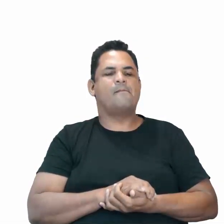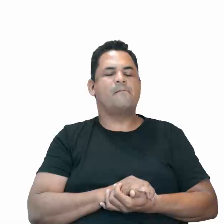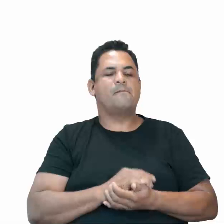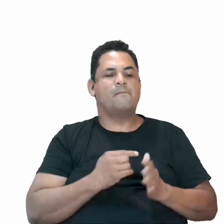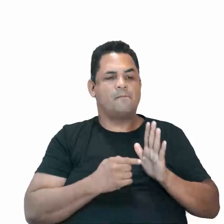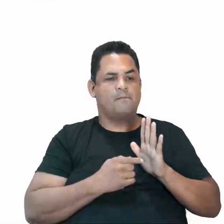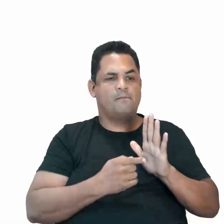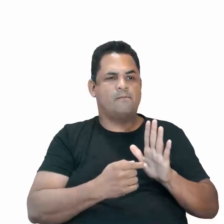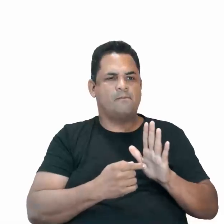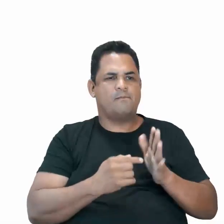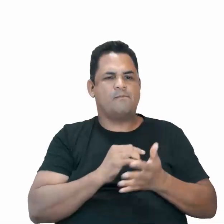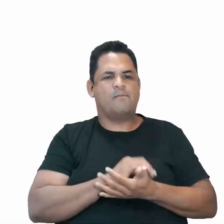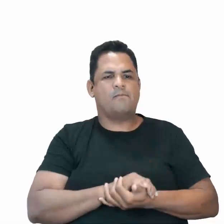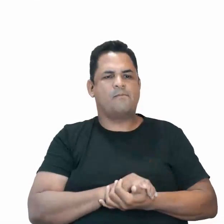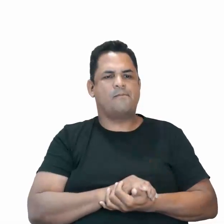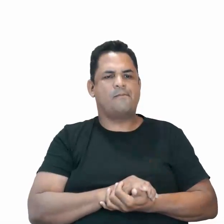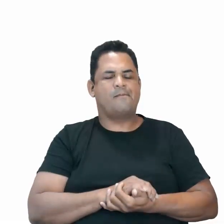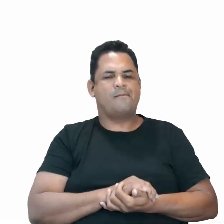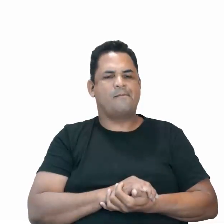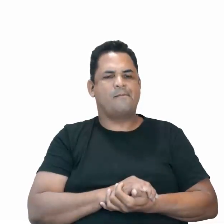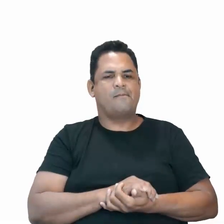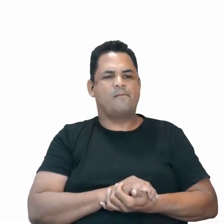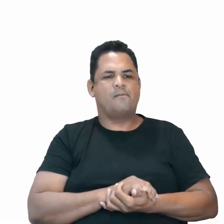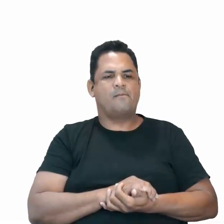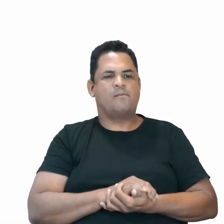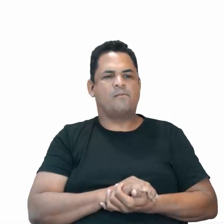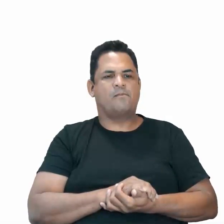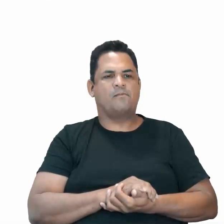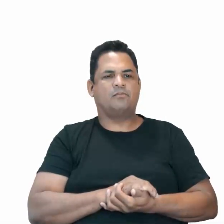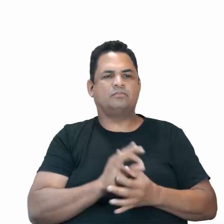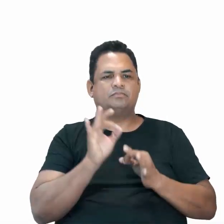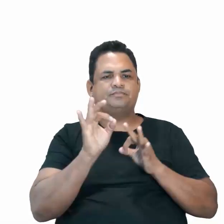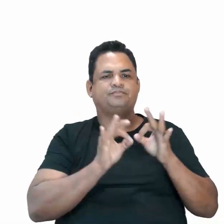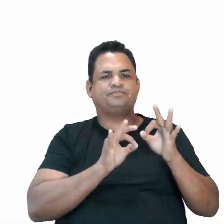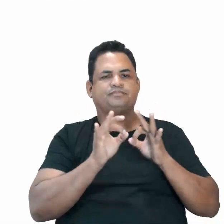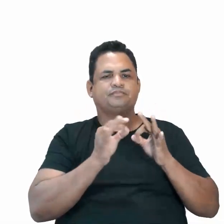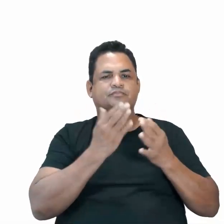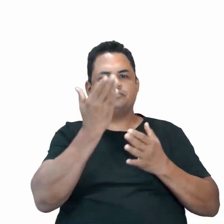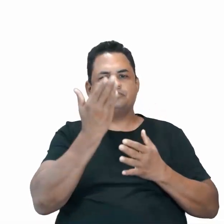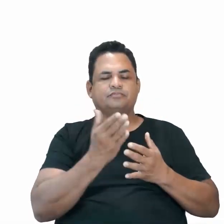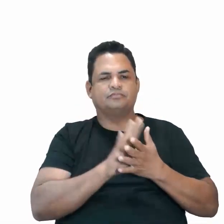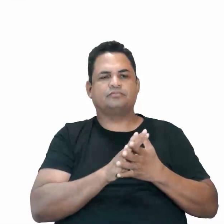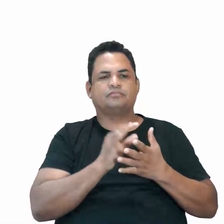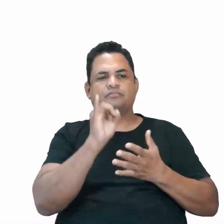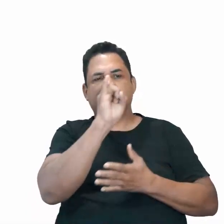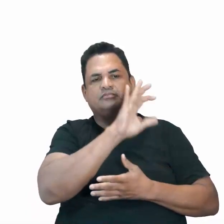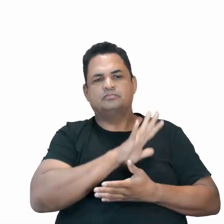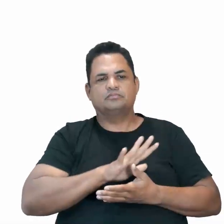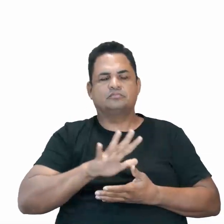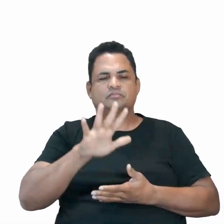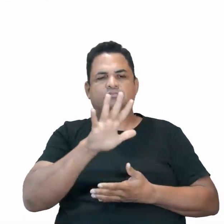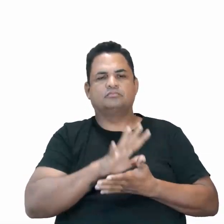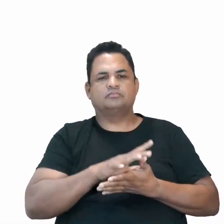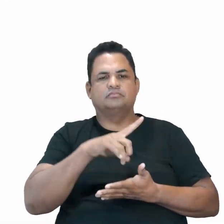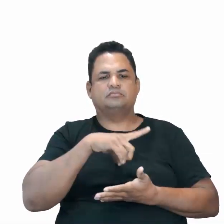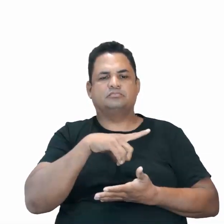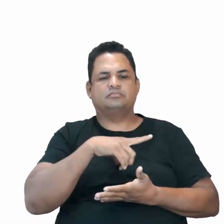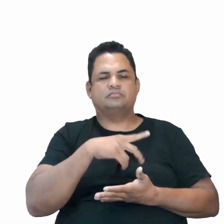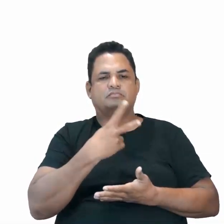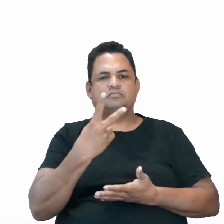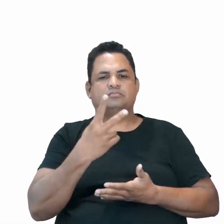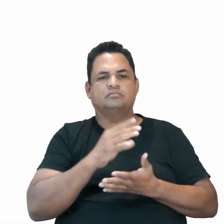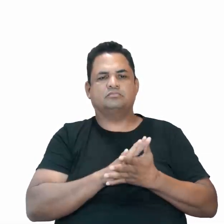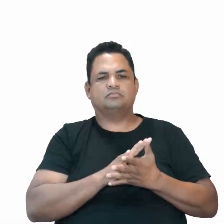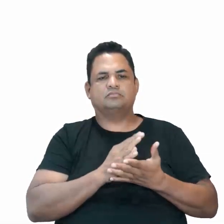mostrar, beleza. Ó, no esquema da figura que nós temos aí, nós temos uma forma de